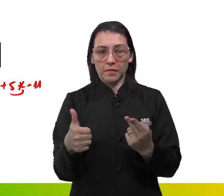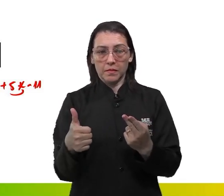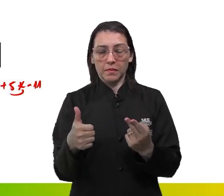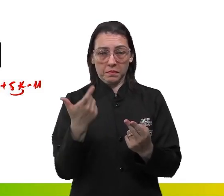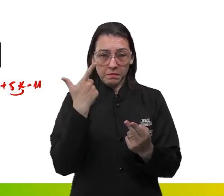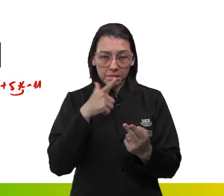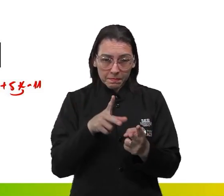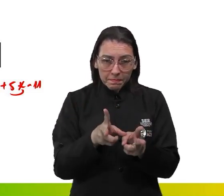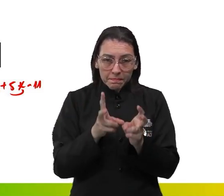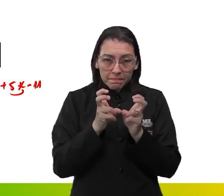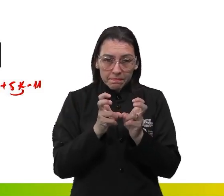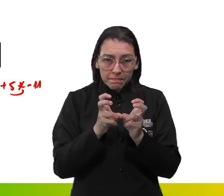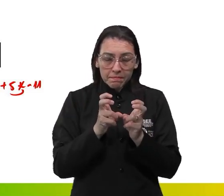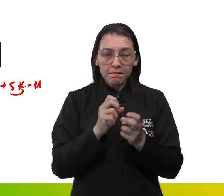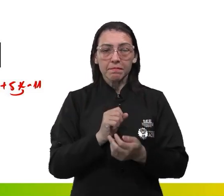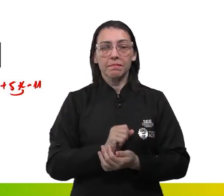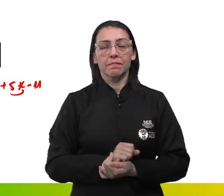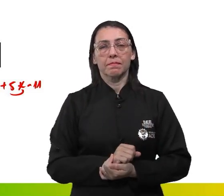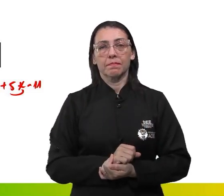Consegue perceber?